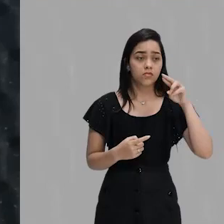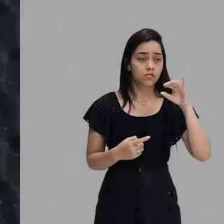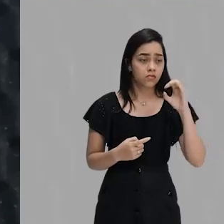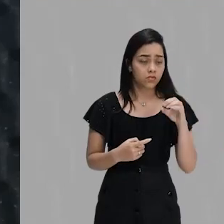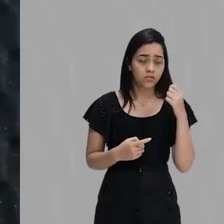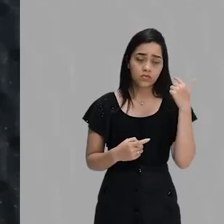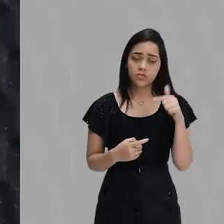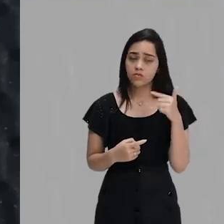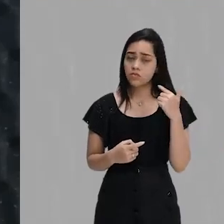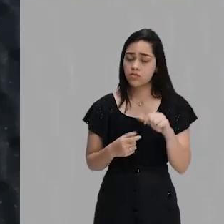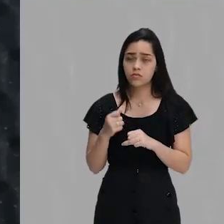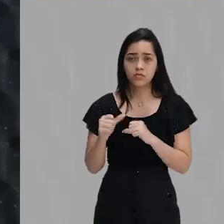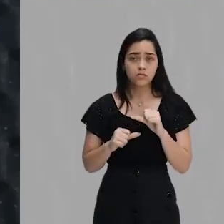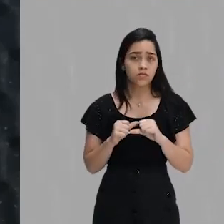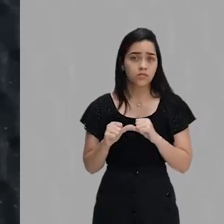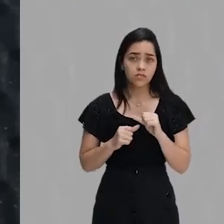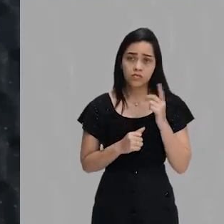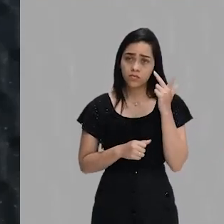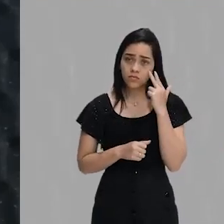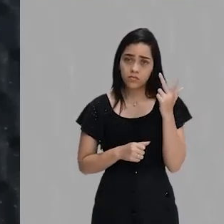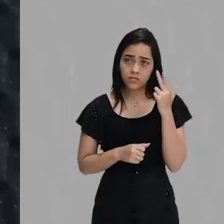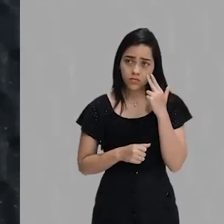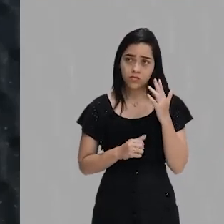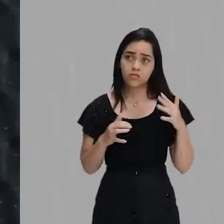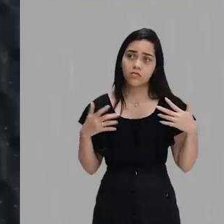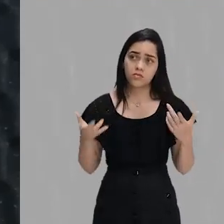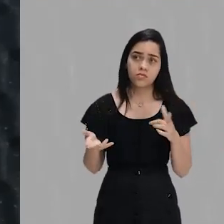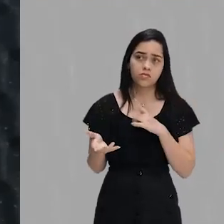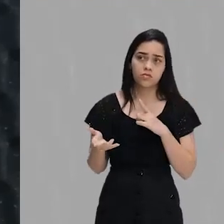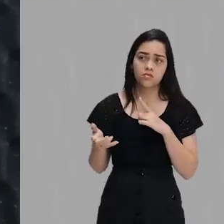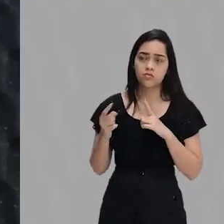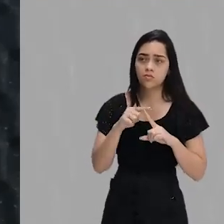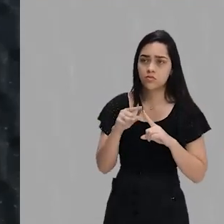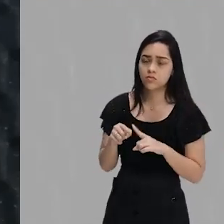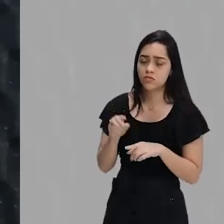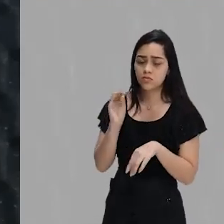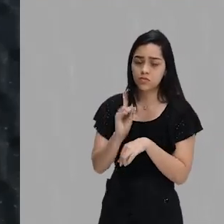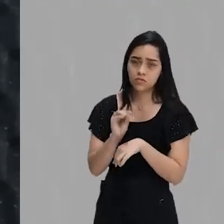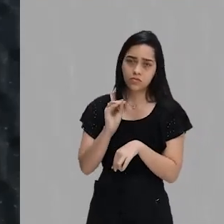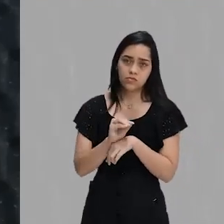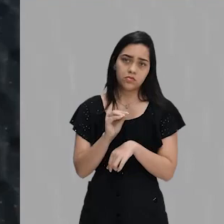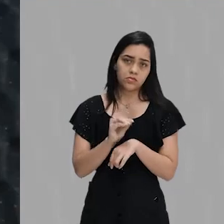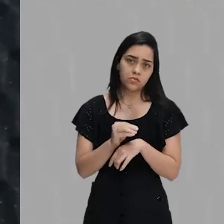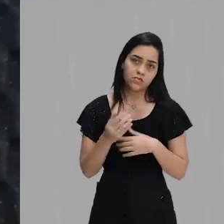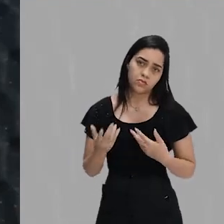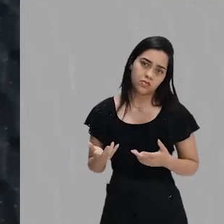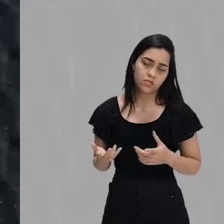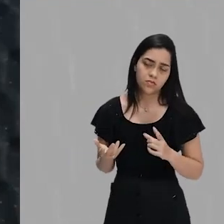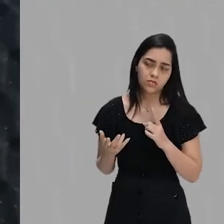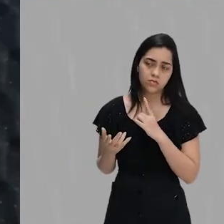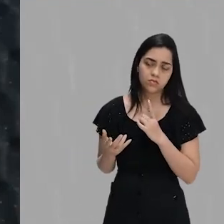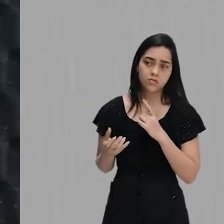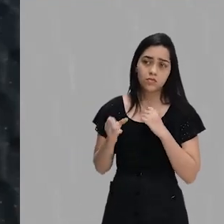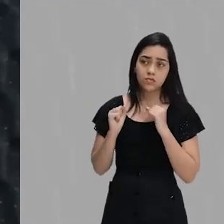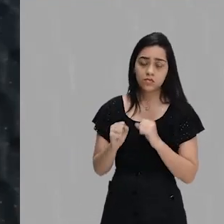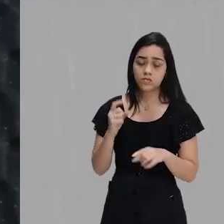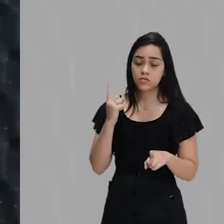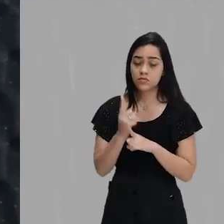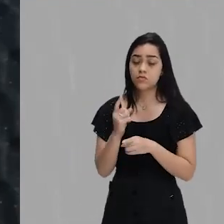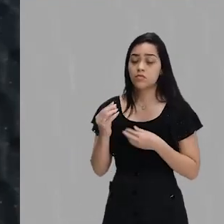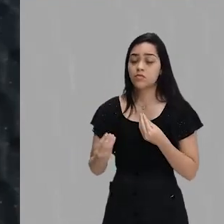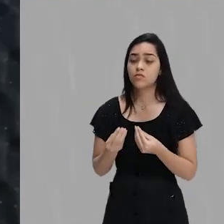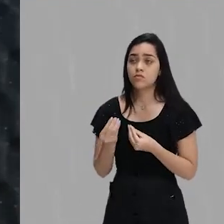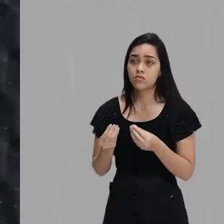não têm uma regeneração natural, a não ser que haja algum tipo de tratamento aí que venha descobrir a